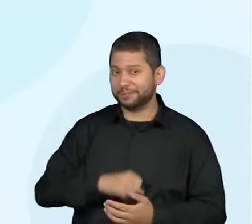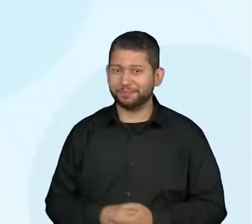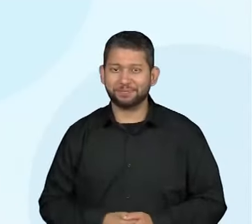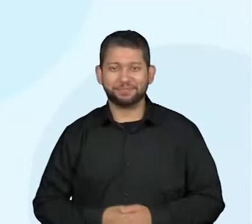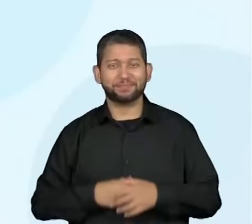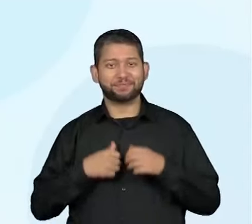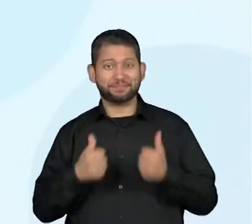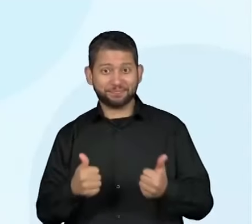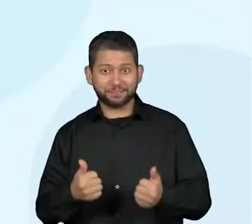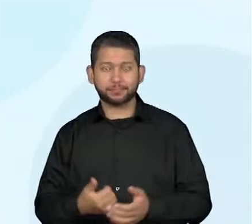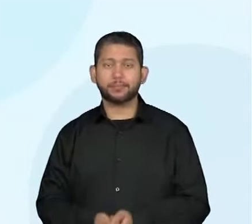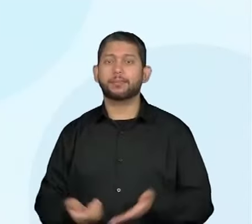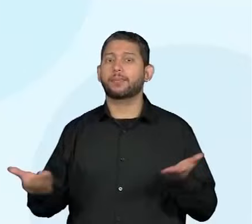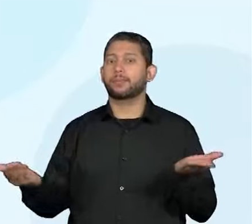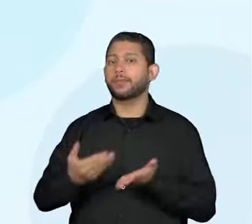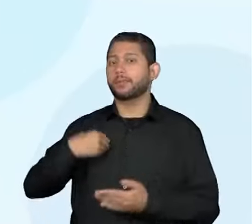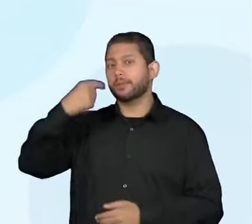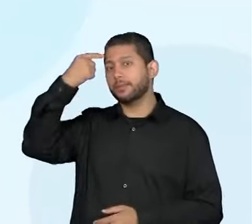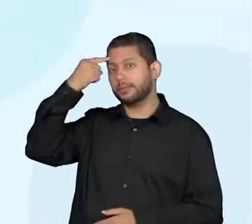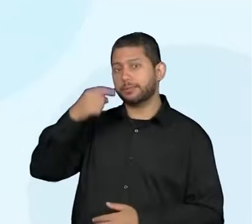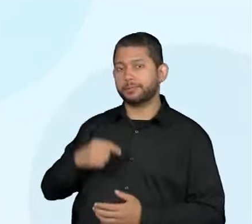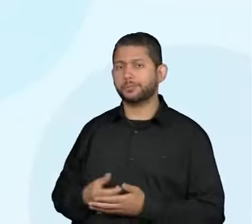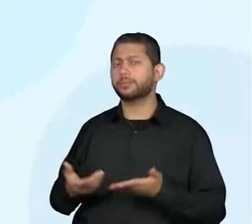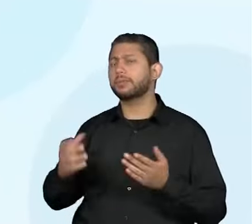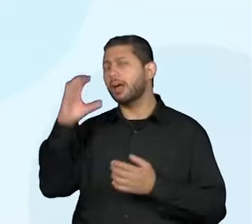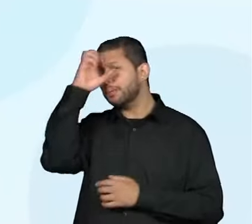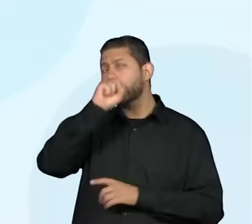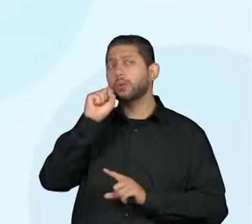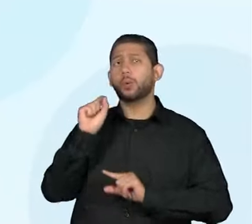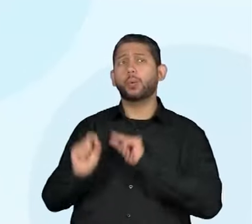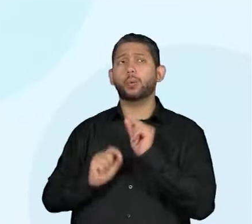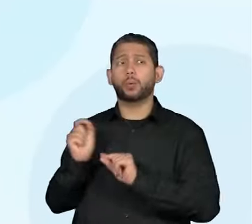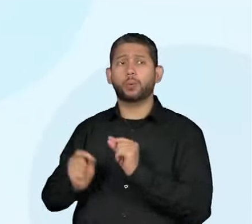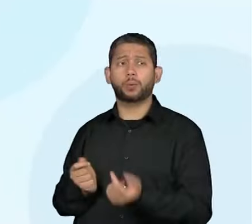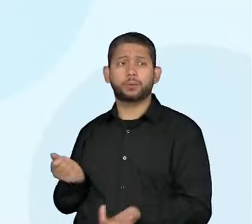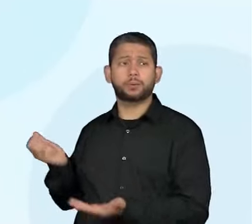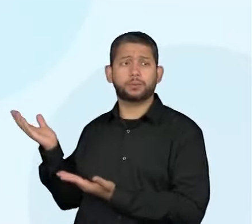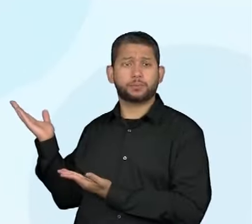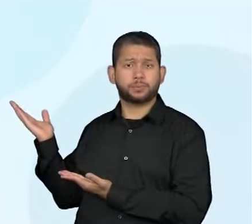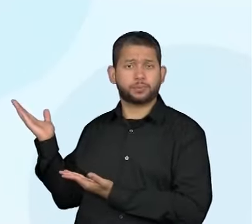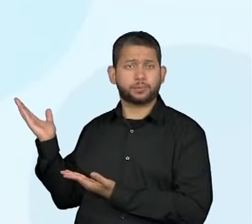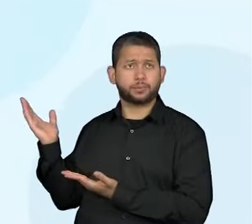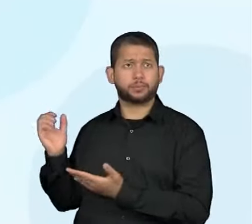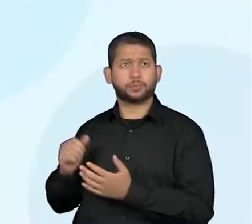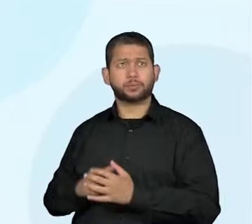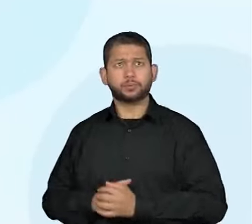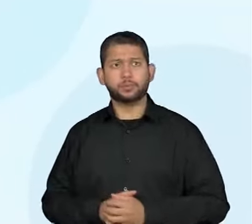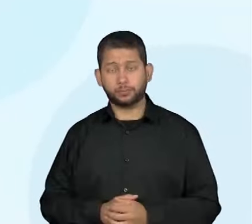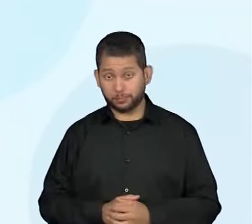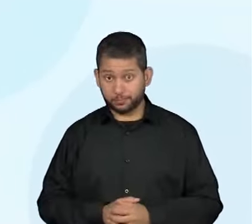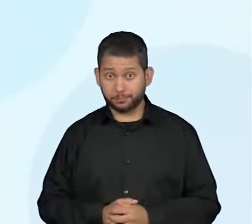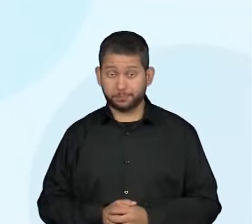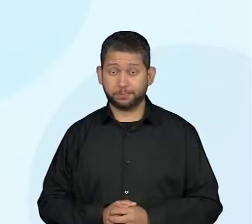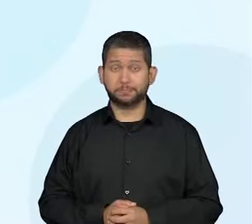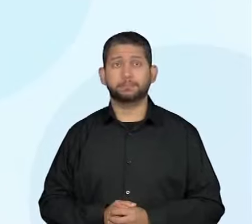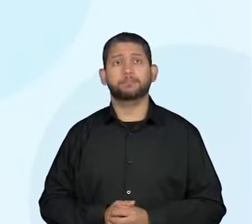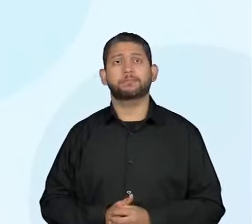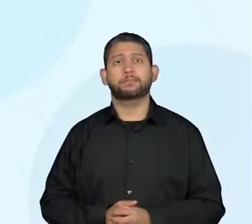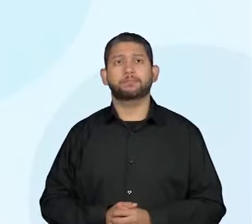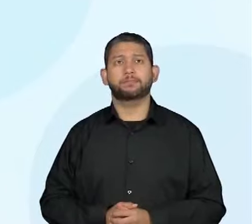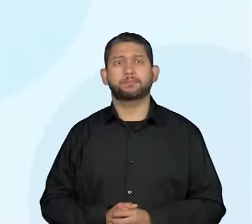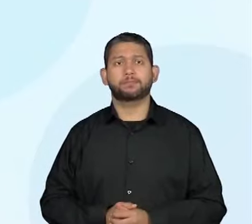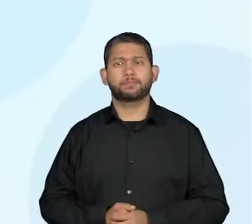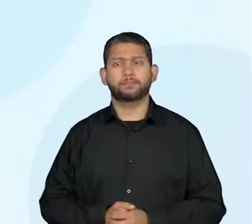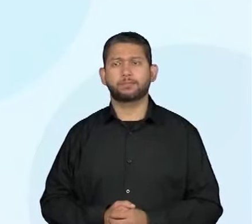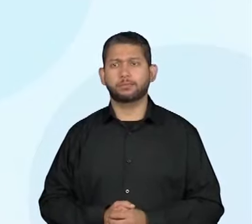E vamos pensar um pouquinho, então, sobre o que vamos aprender neste componente de tecnologia e inovação. Vamos